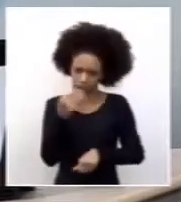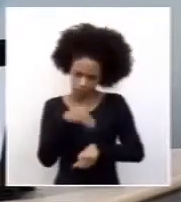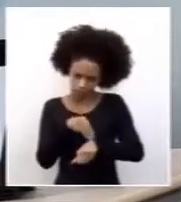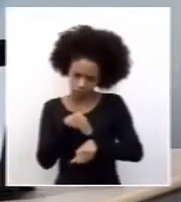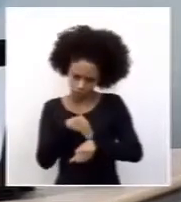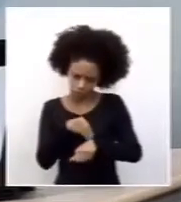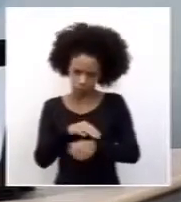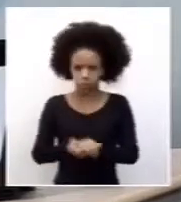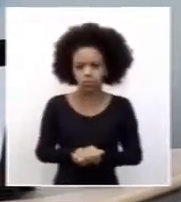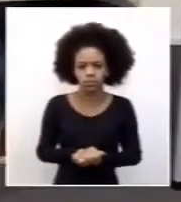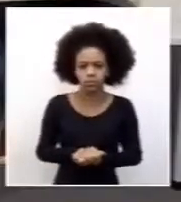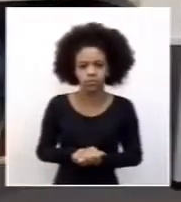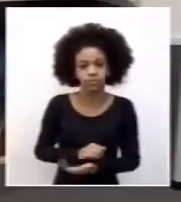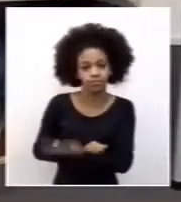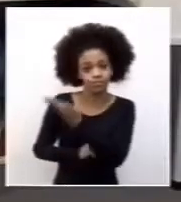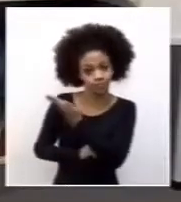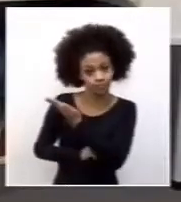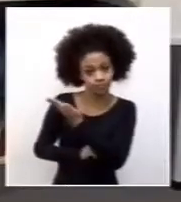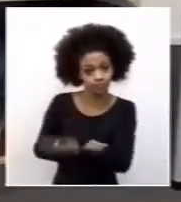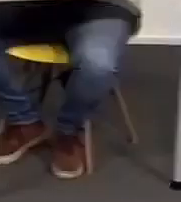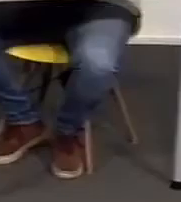minutinhos, tempo na tela.